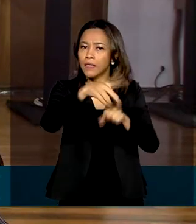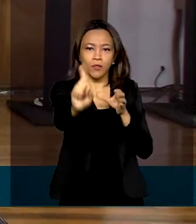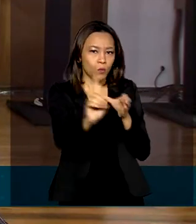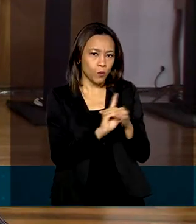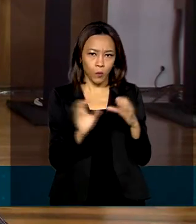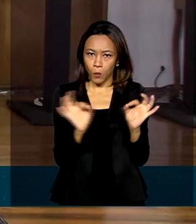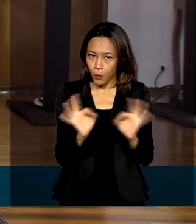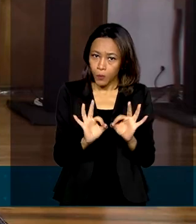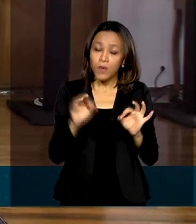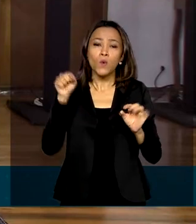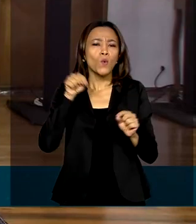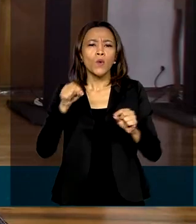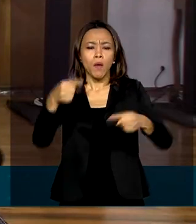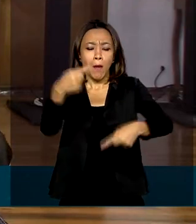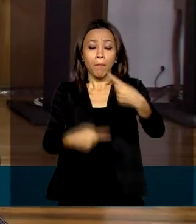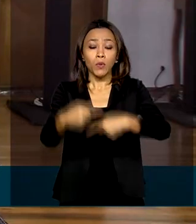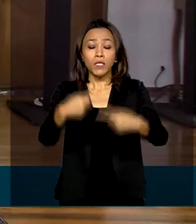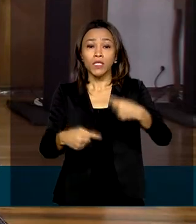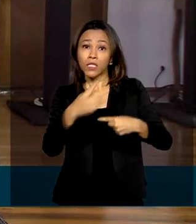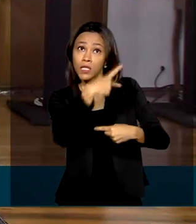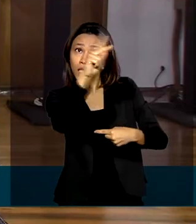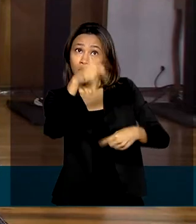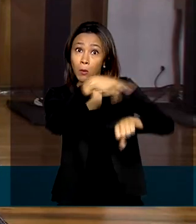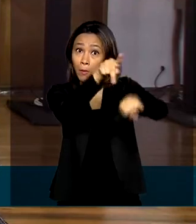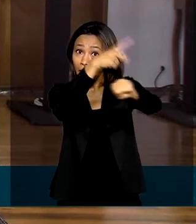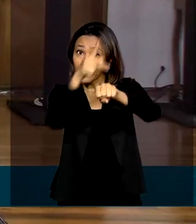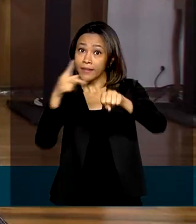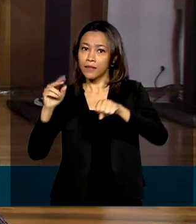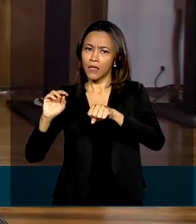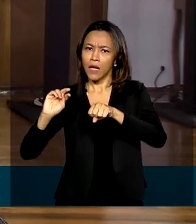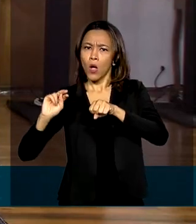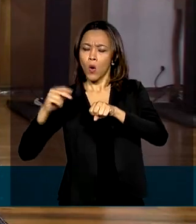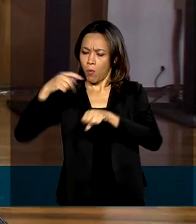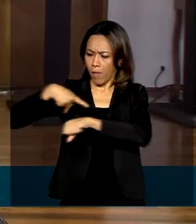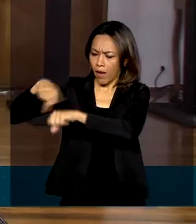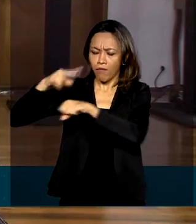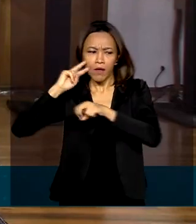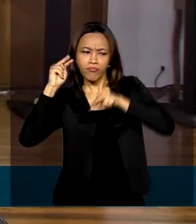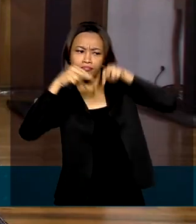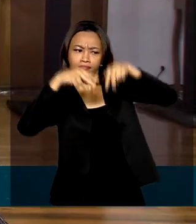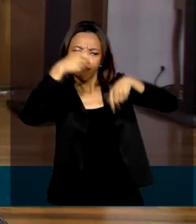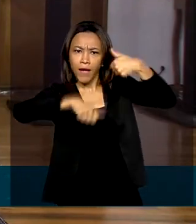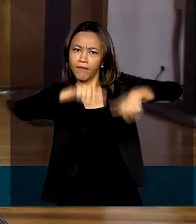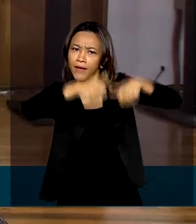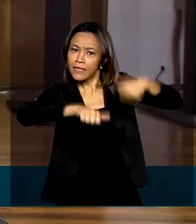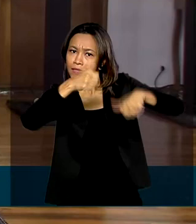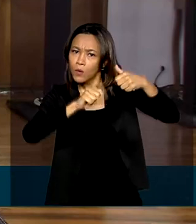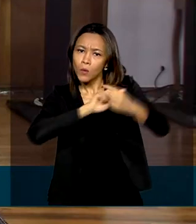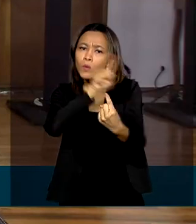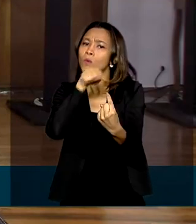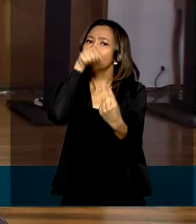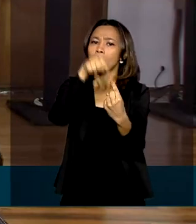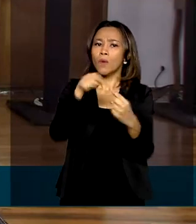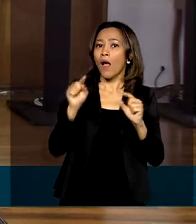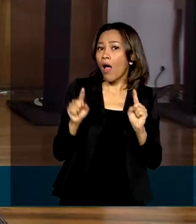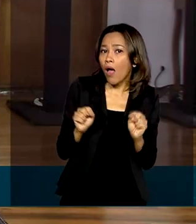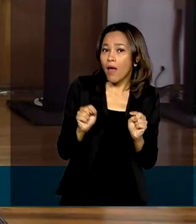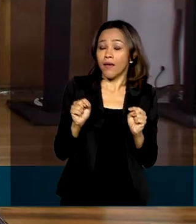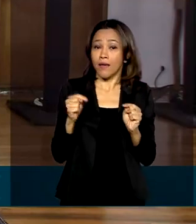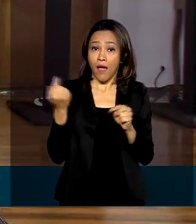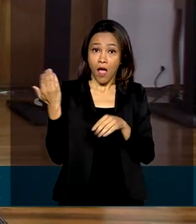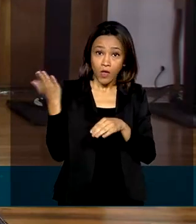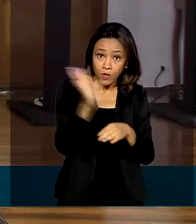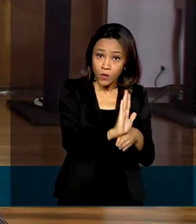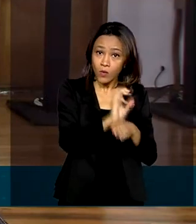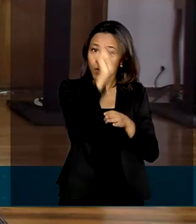onde determinada política de um país é avaliada por outras nações. O objetivo com essa avaliação é que ela ajude o